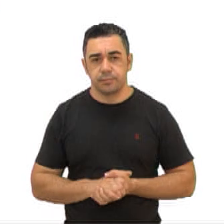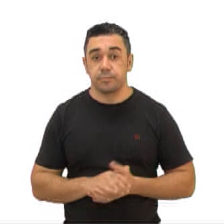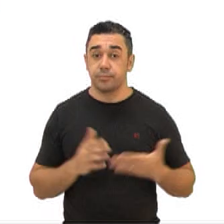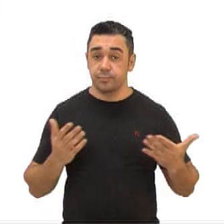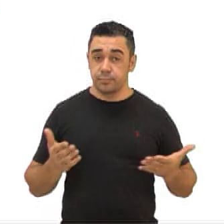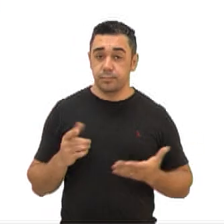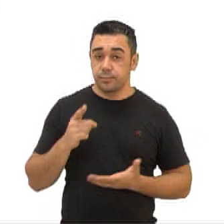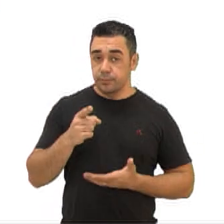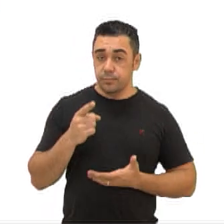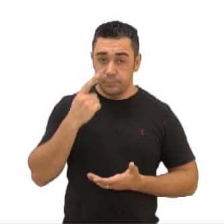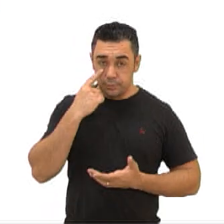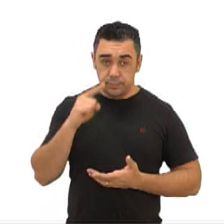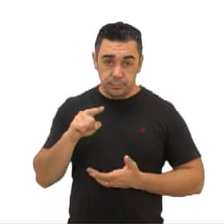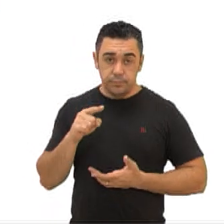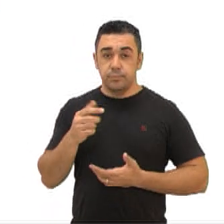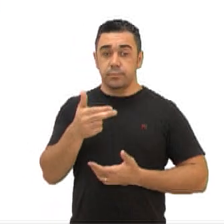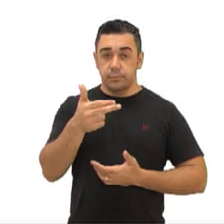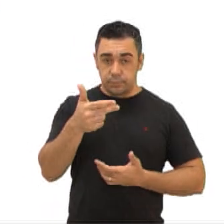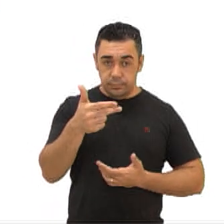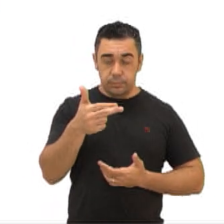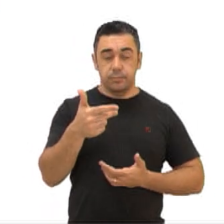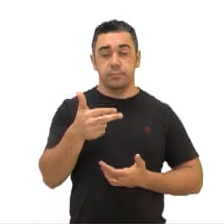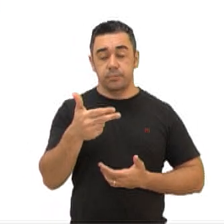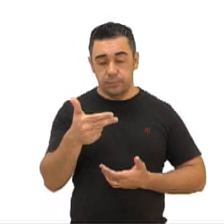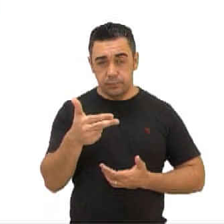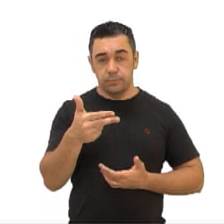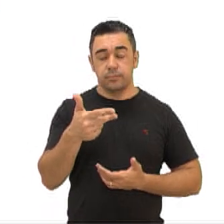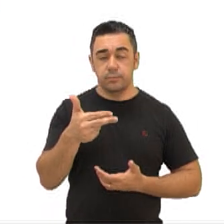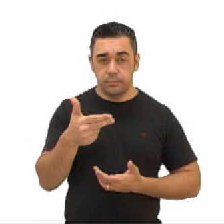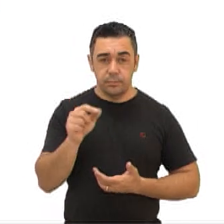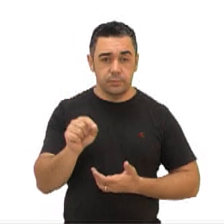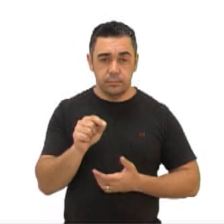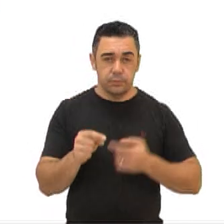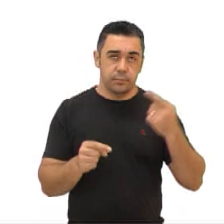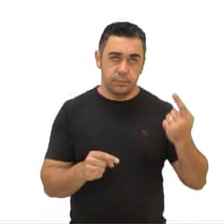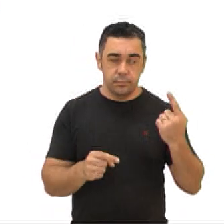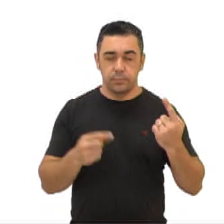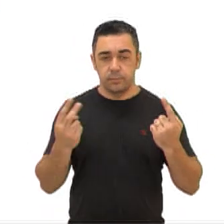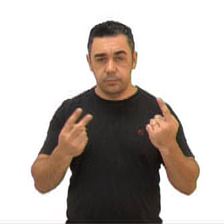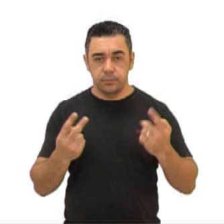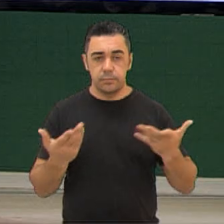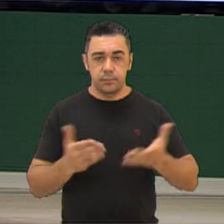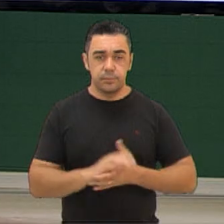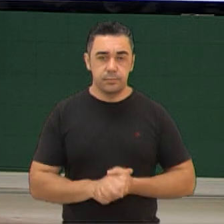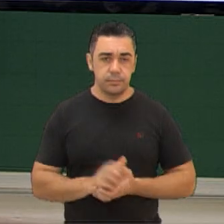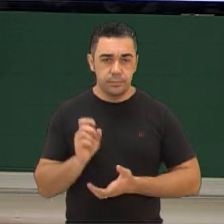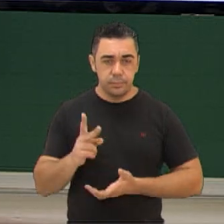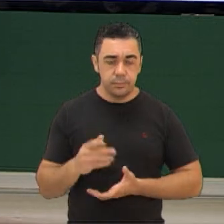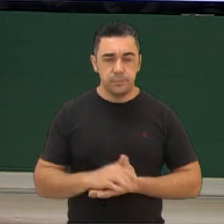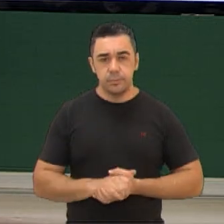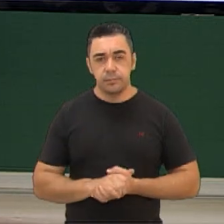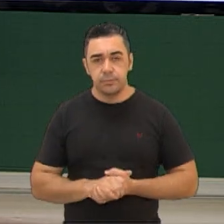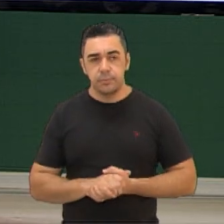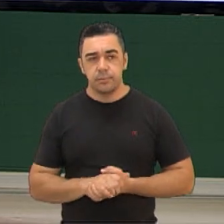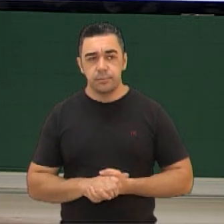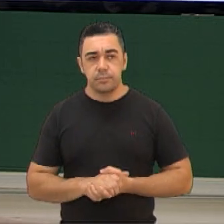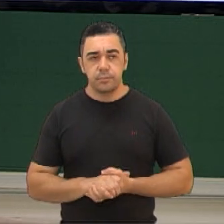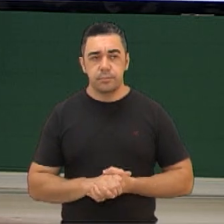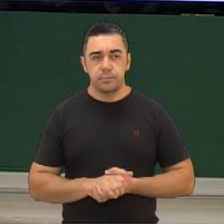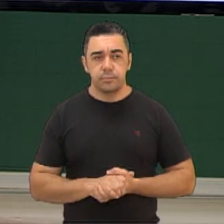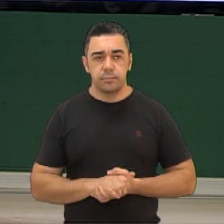em consideração sempre o sinal de igualdade. É ele que vai determinar qual é o primeiro e qual é o segundo membro, ok?